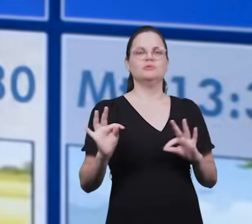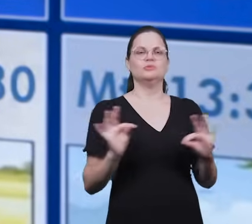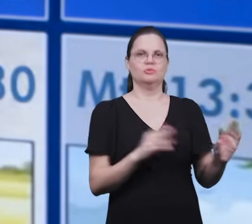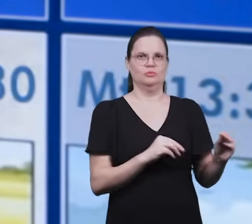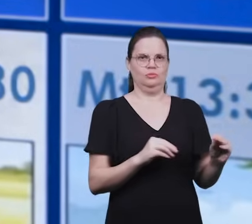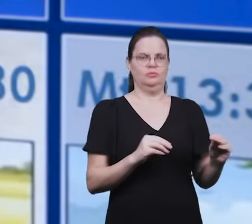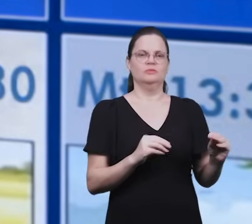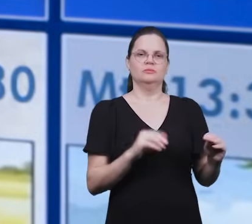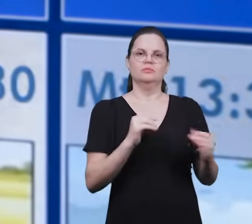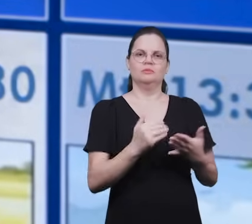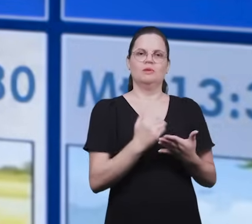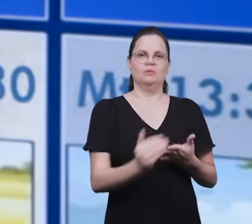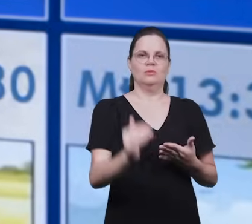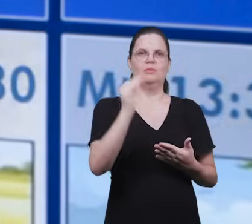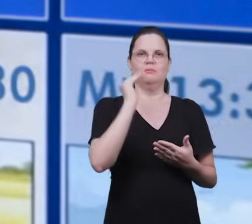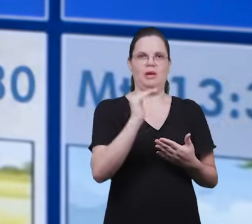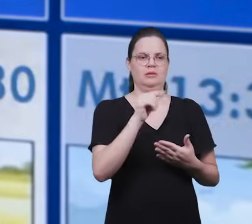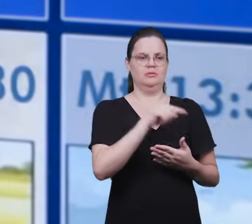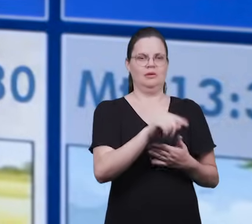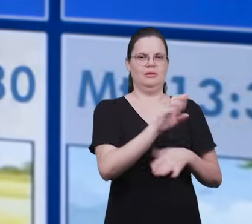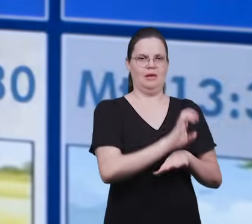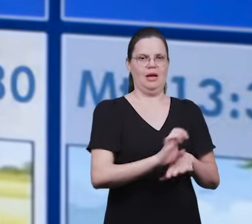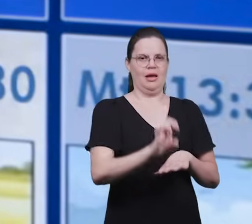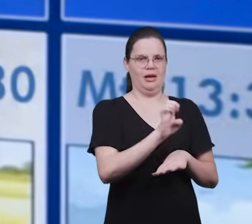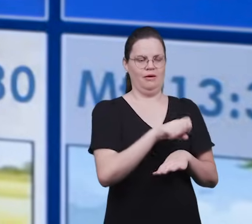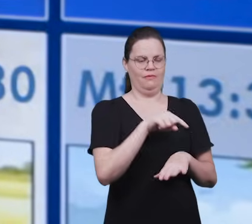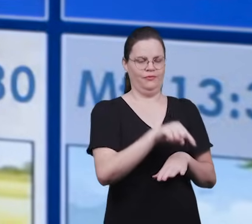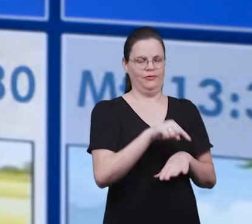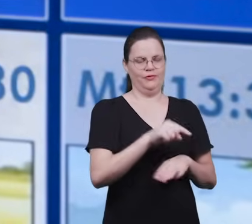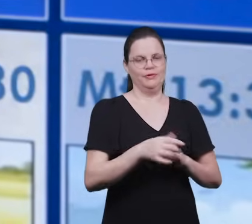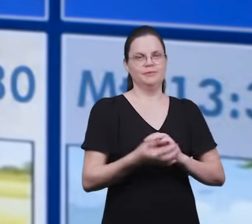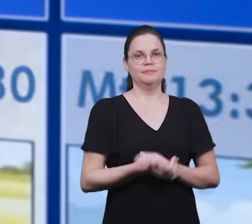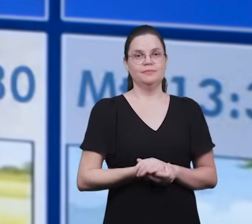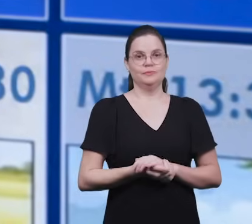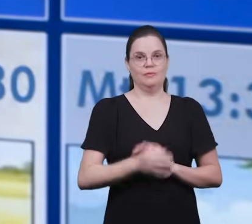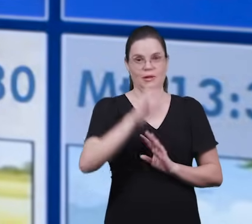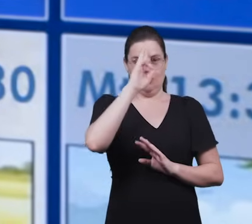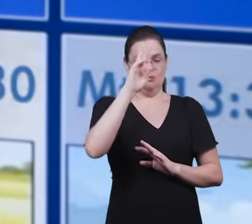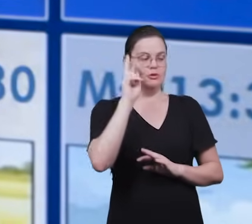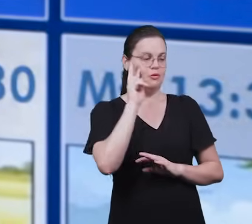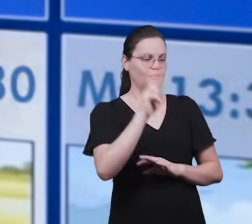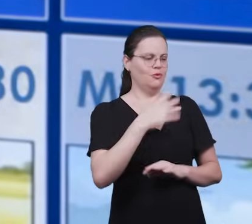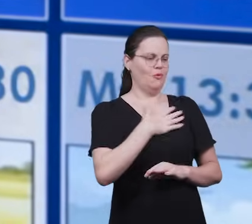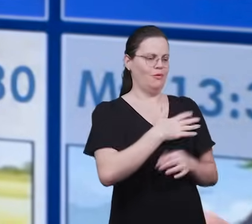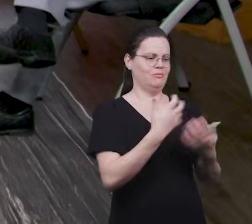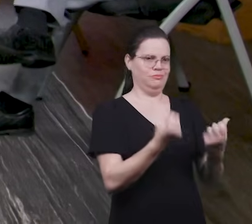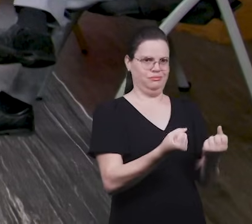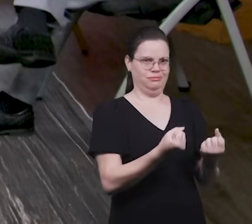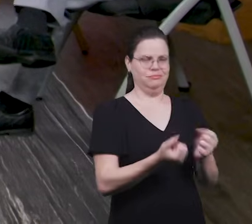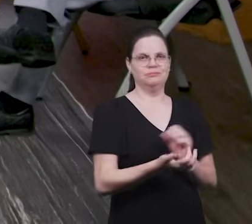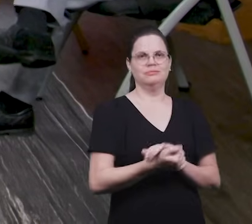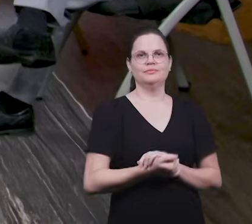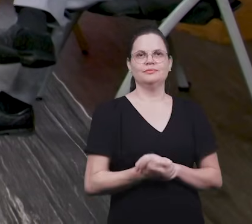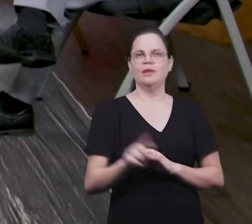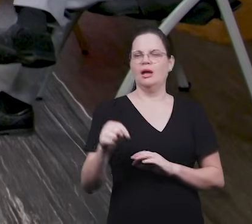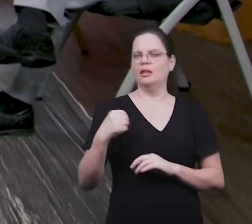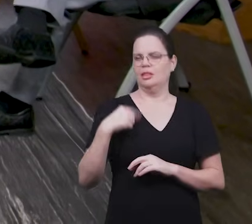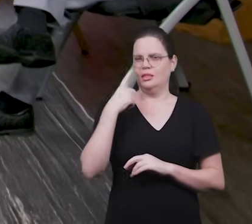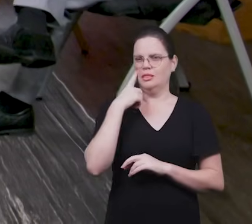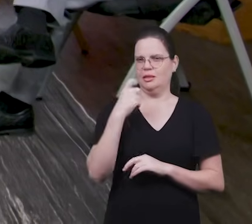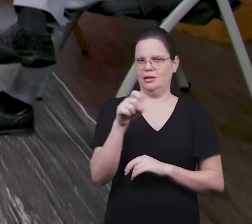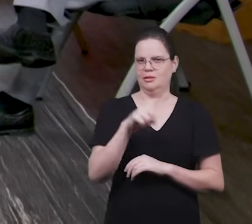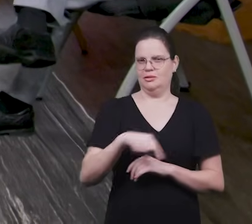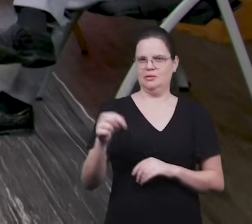é o início, Éfeso, a igreja aceitável. É interessante, vocês